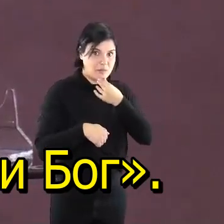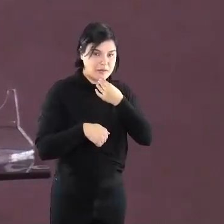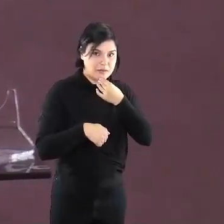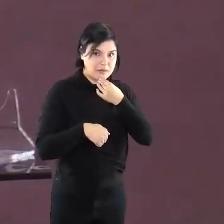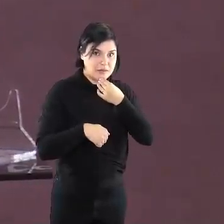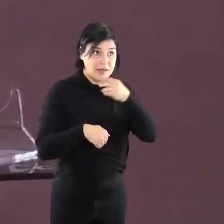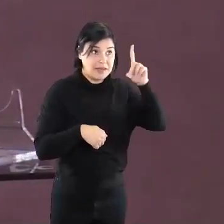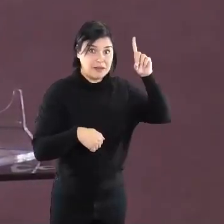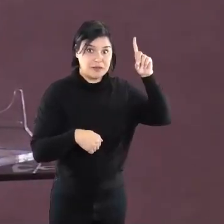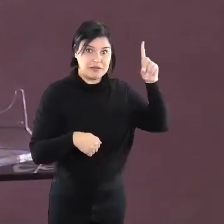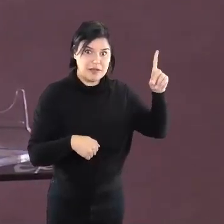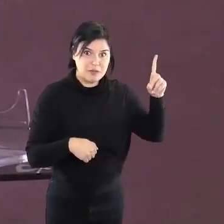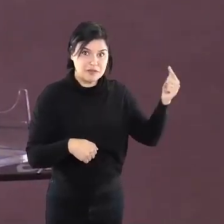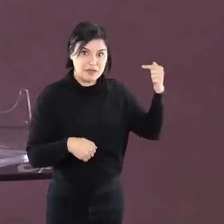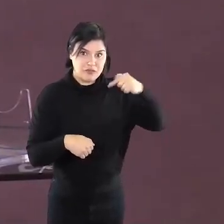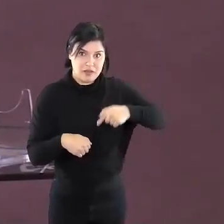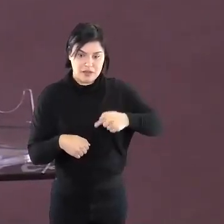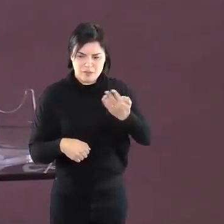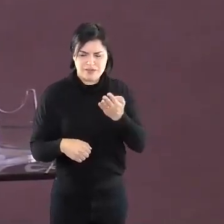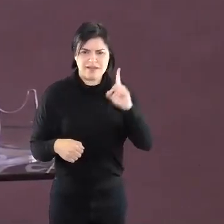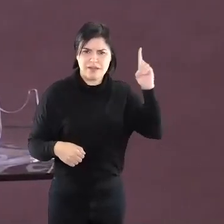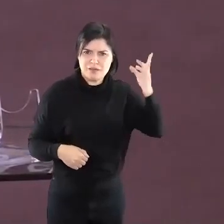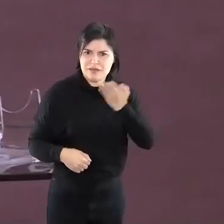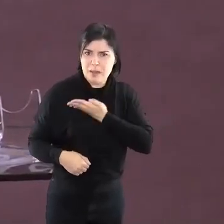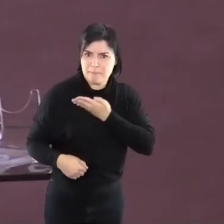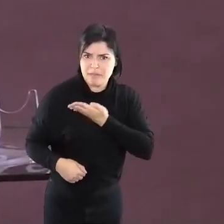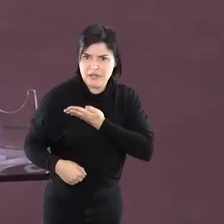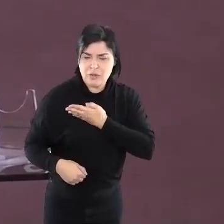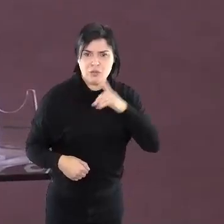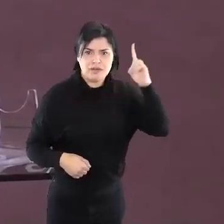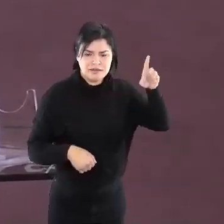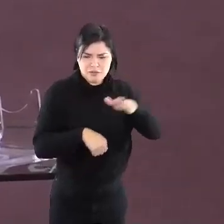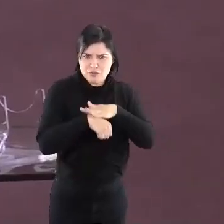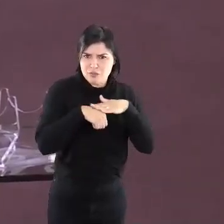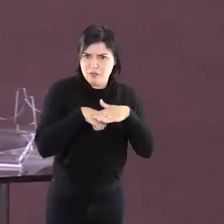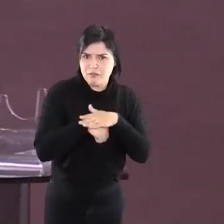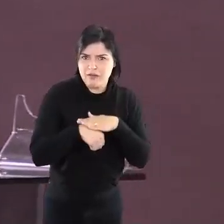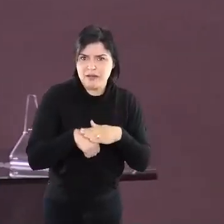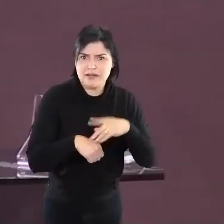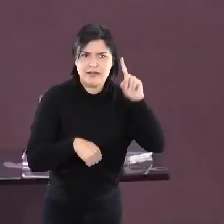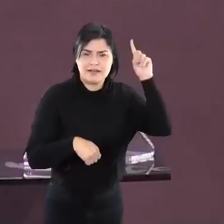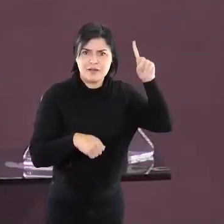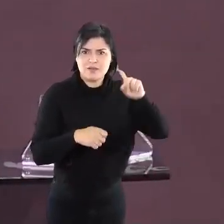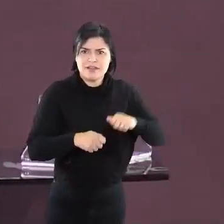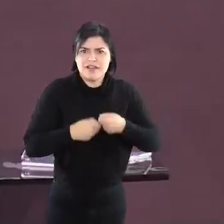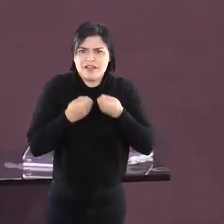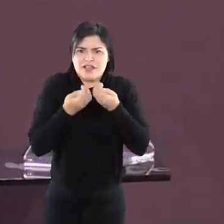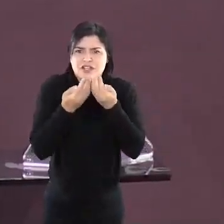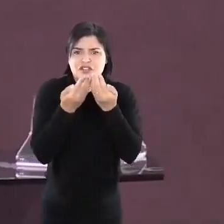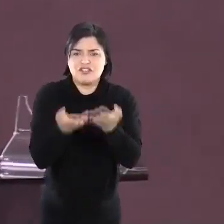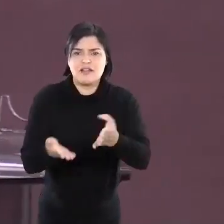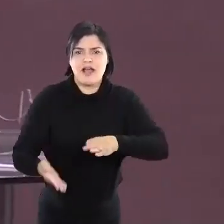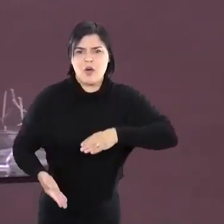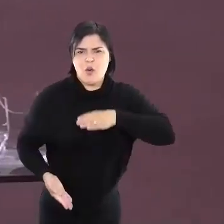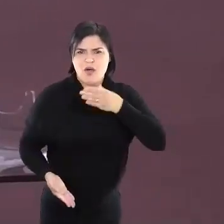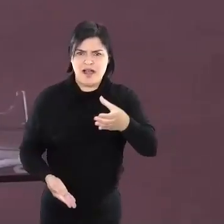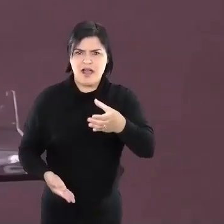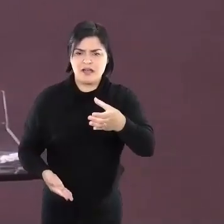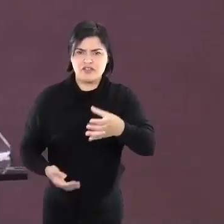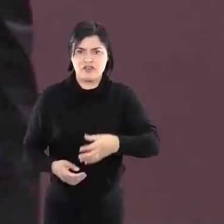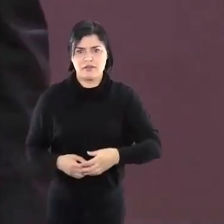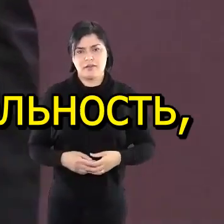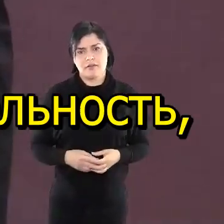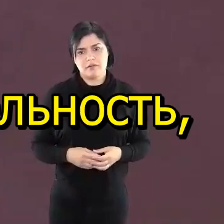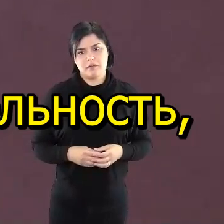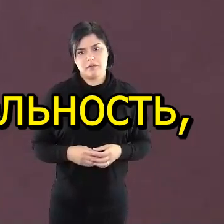conosco, Deus pessoal, Deus amigo, Deus que conversa, Deus que anima você, Deus que consola você, Deus que encoraja